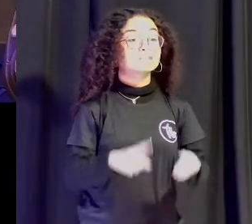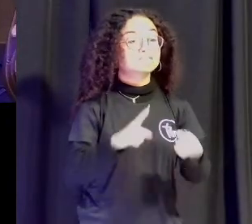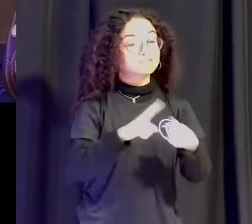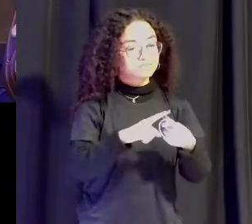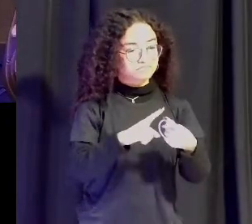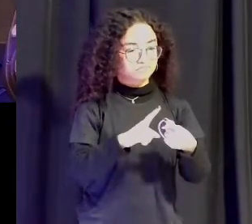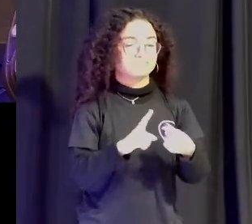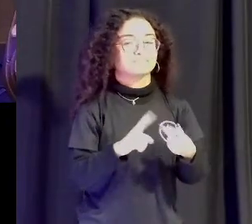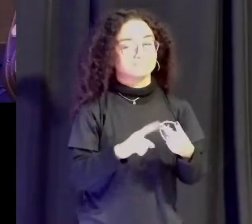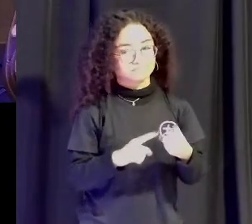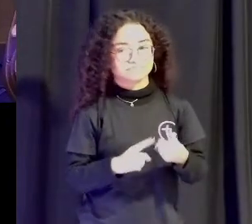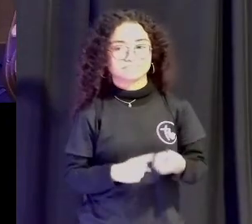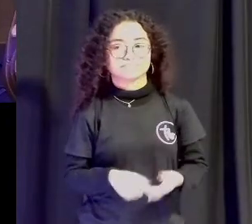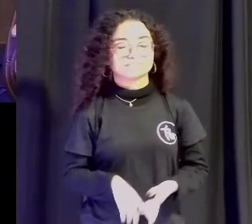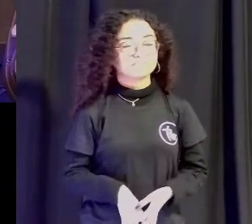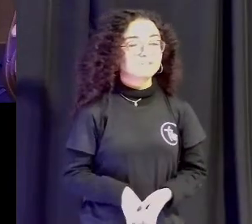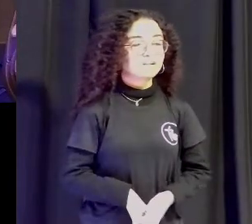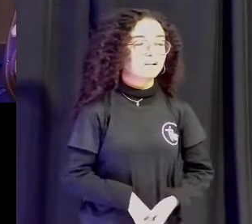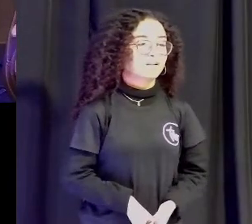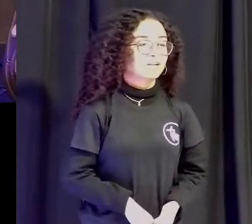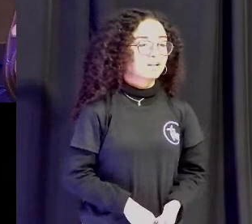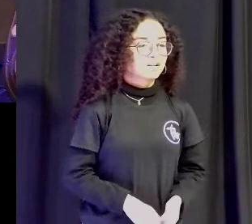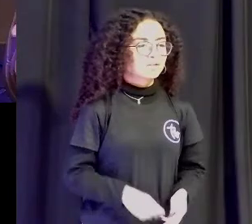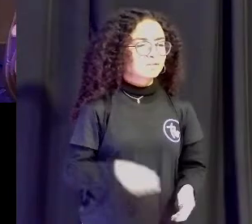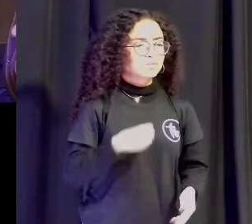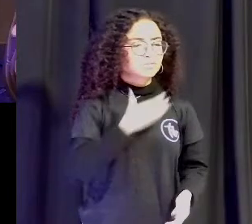Quando aquele paralítico foi levantado,